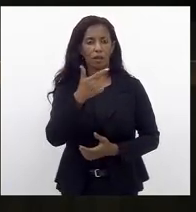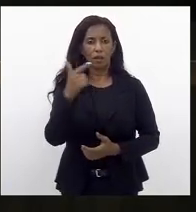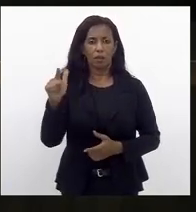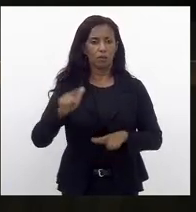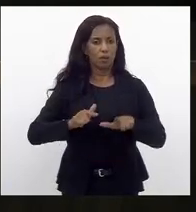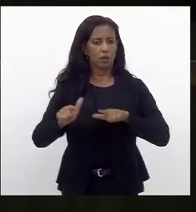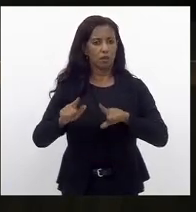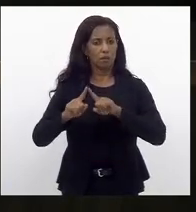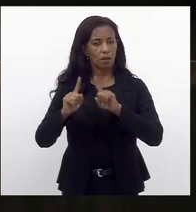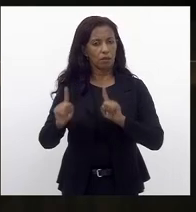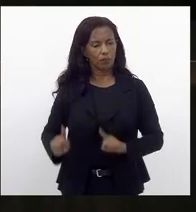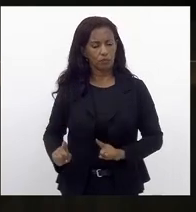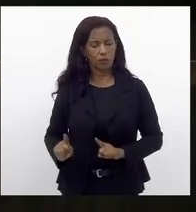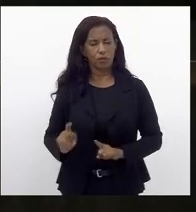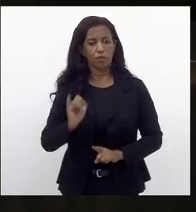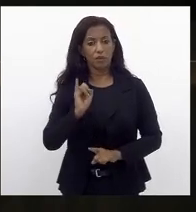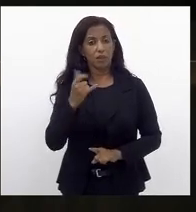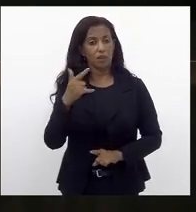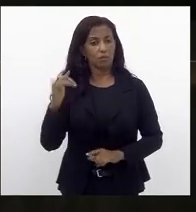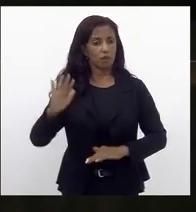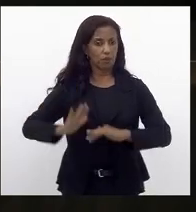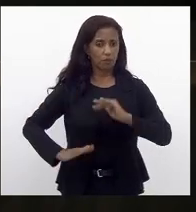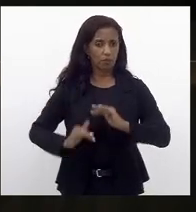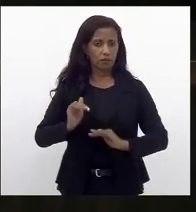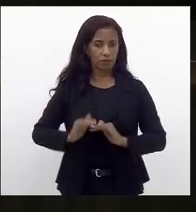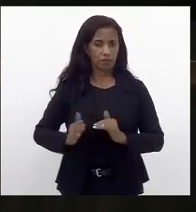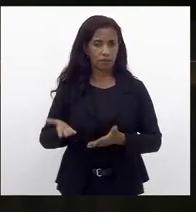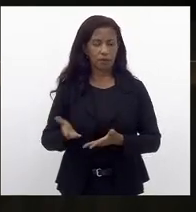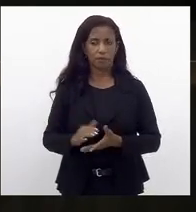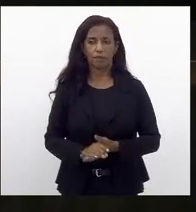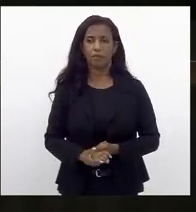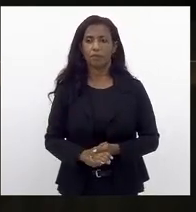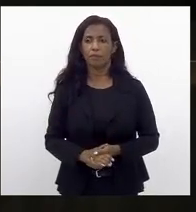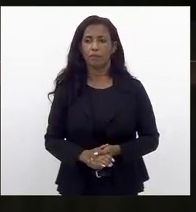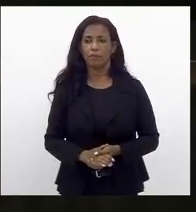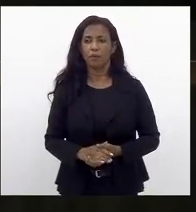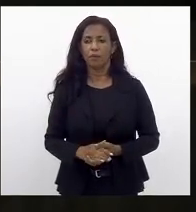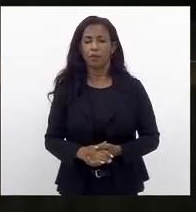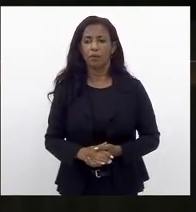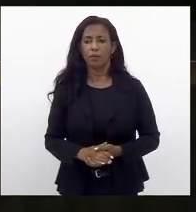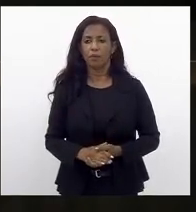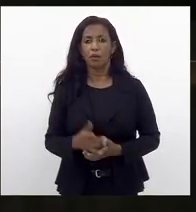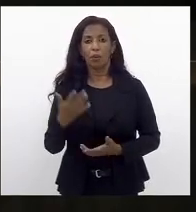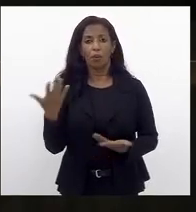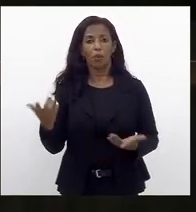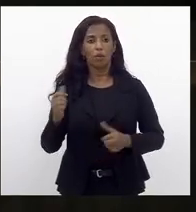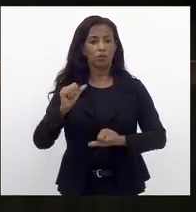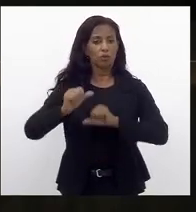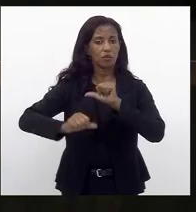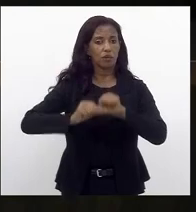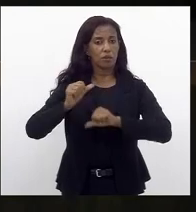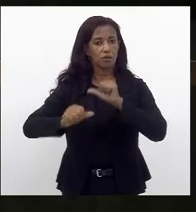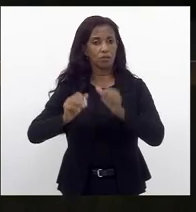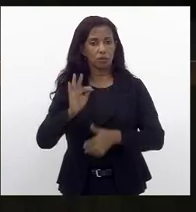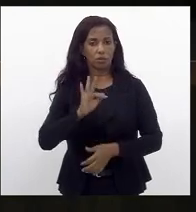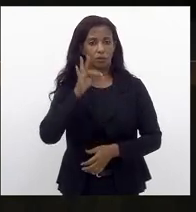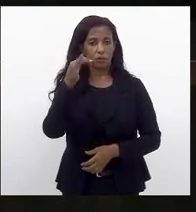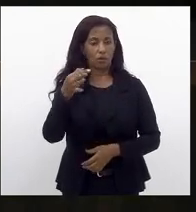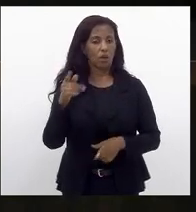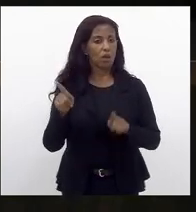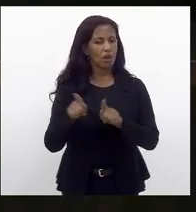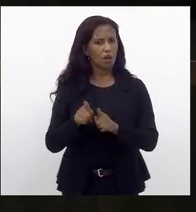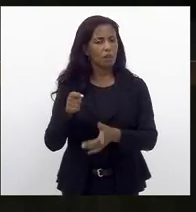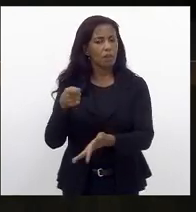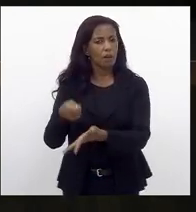não existe serviço público sempre servidor e quando a gente faz aqui as mudanças para o futuro é